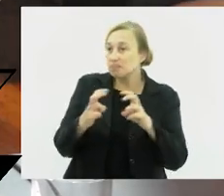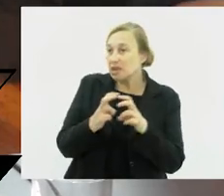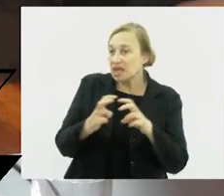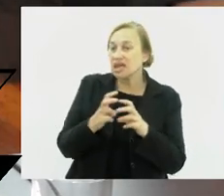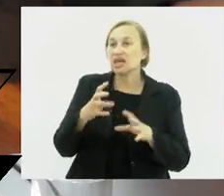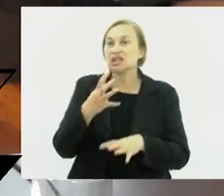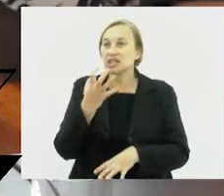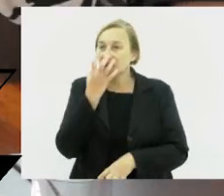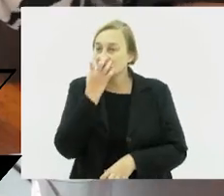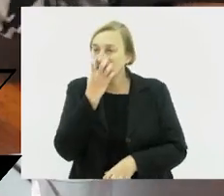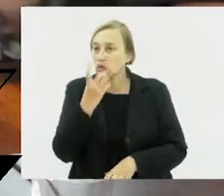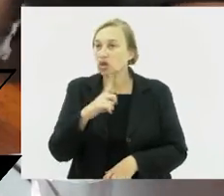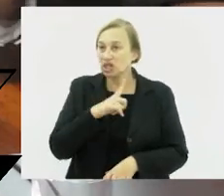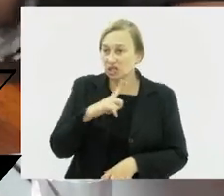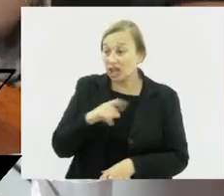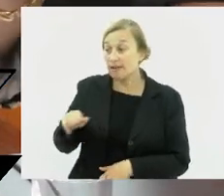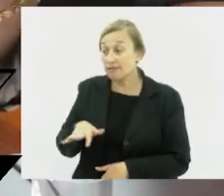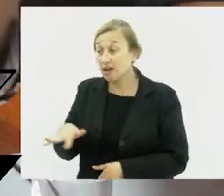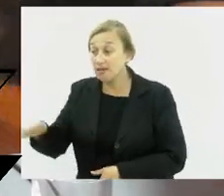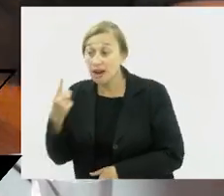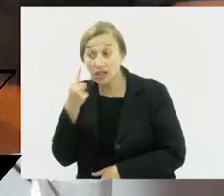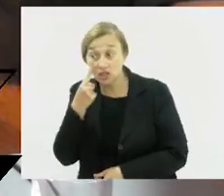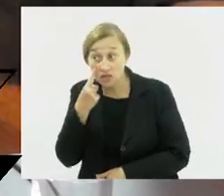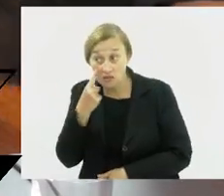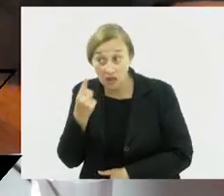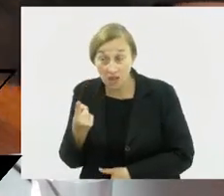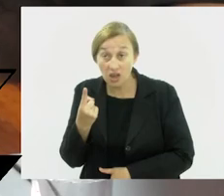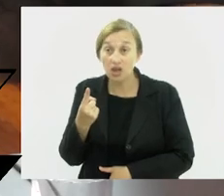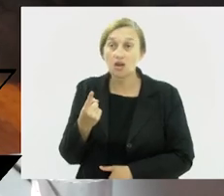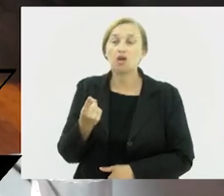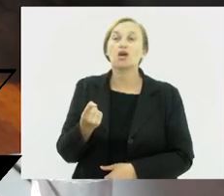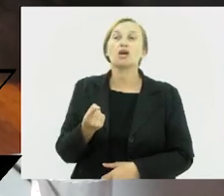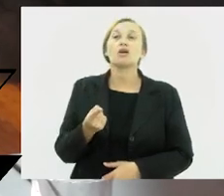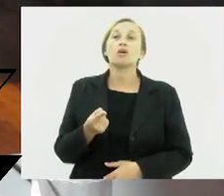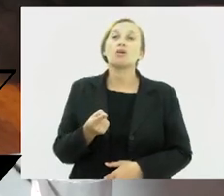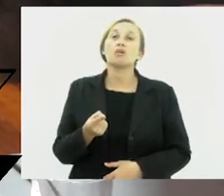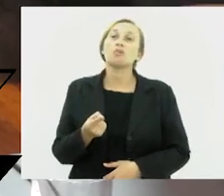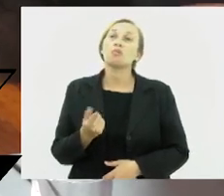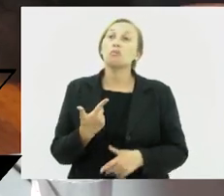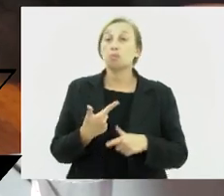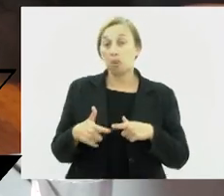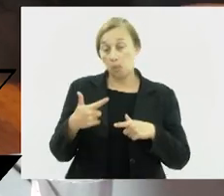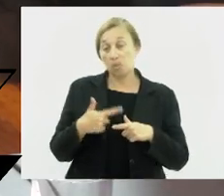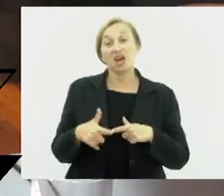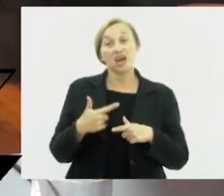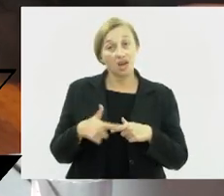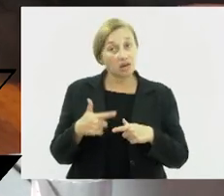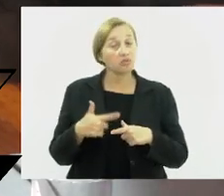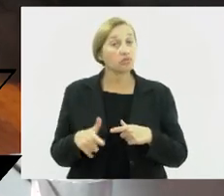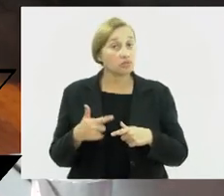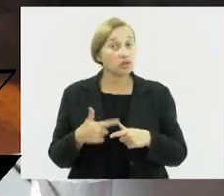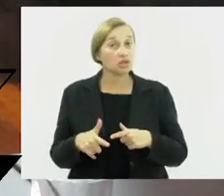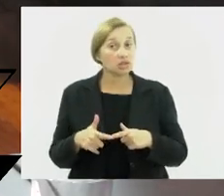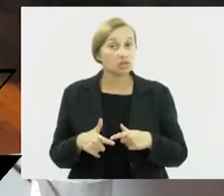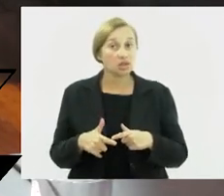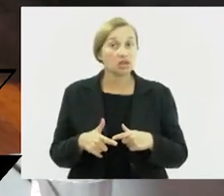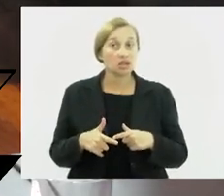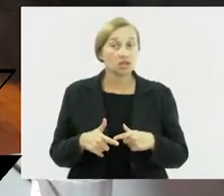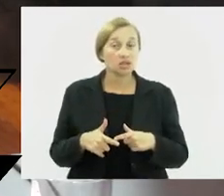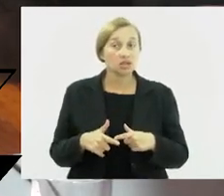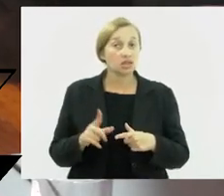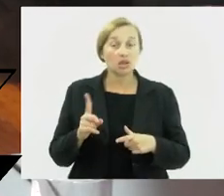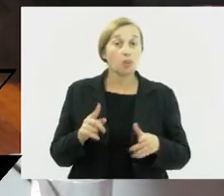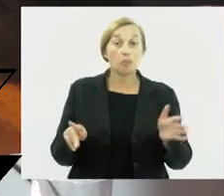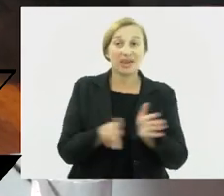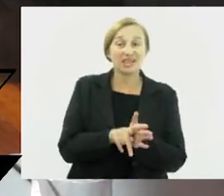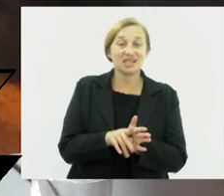muito em comunidade, que a gente vê, vão causar uma agressividade que não é típica